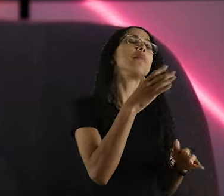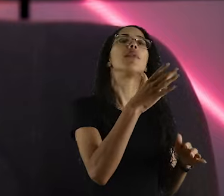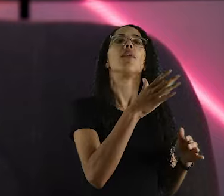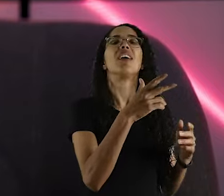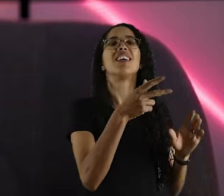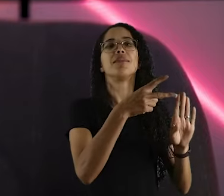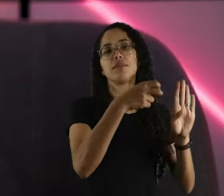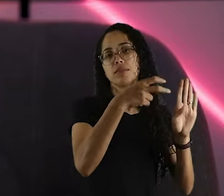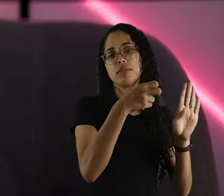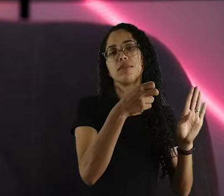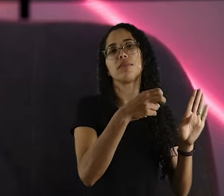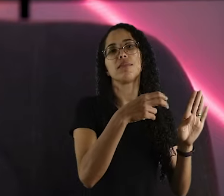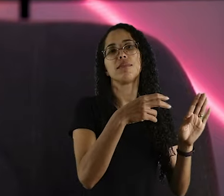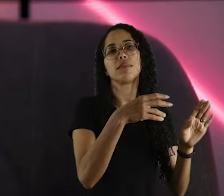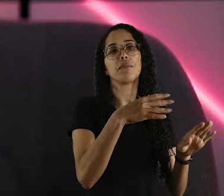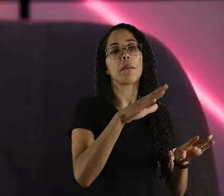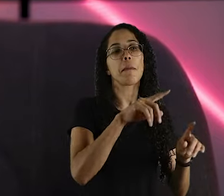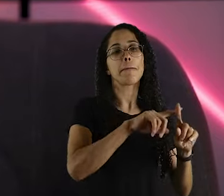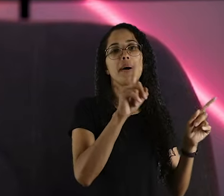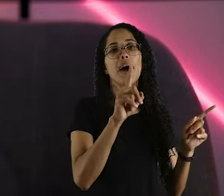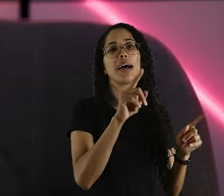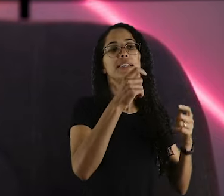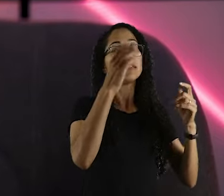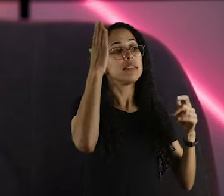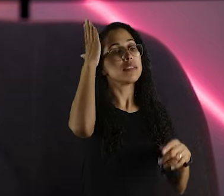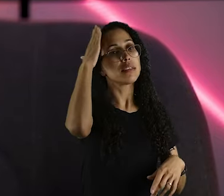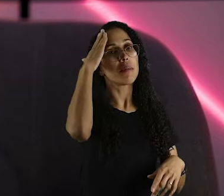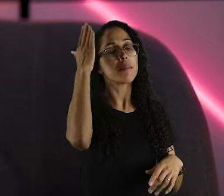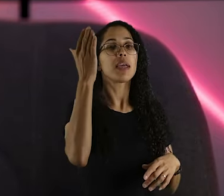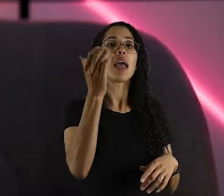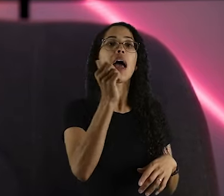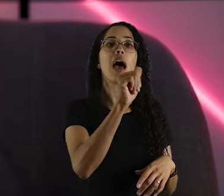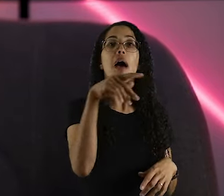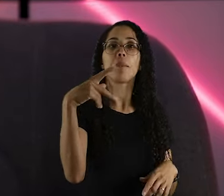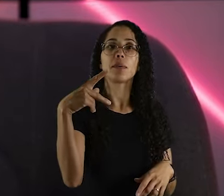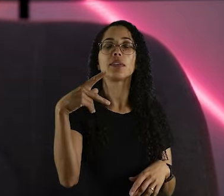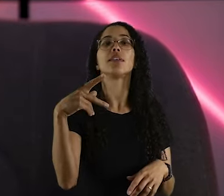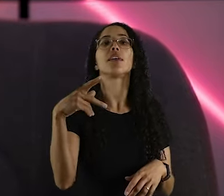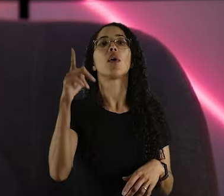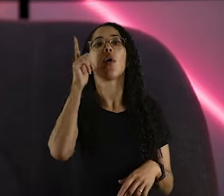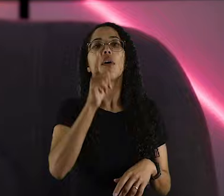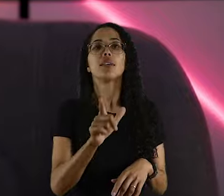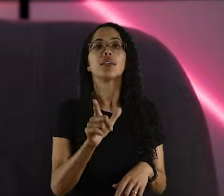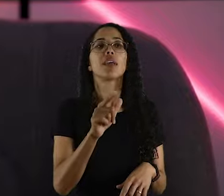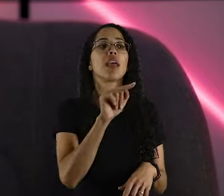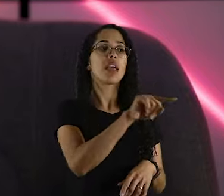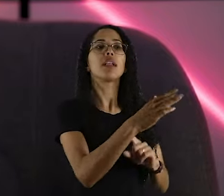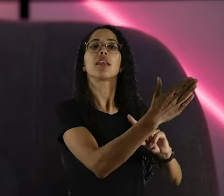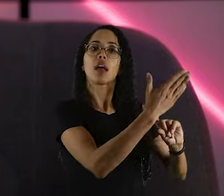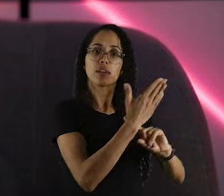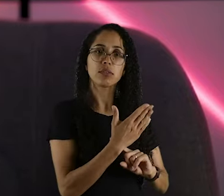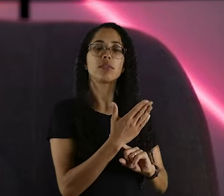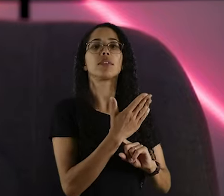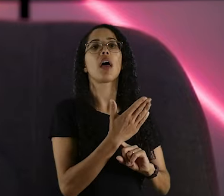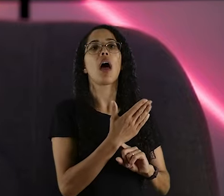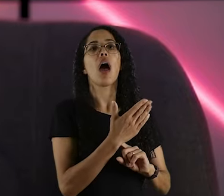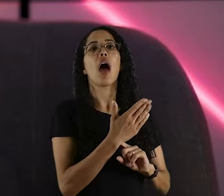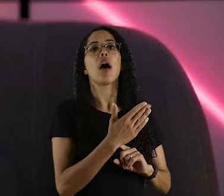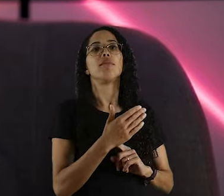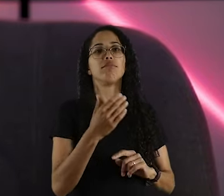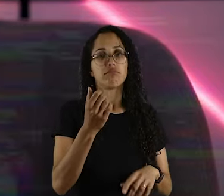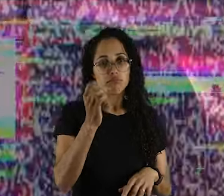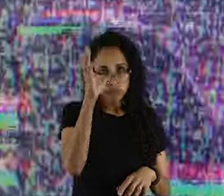Ethereum, coisas que eu não tenho como prever direito, porém eu sei que para minha aposentadoria eles vão ser extremamente úteis, que eu tenha esse conhecimento